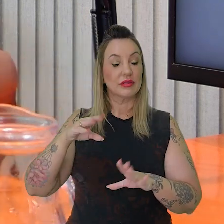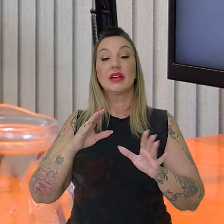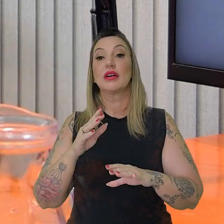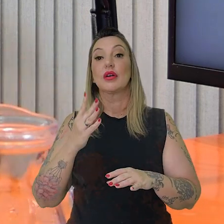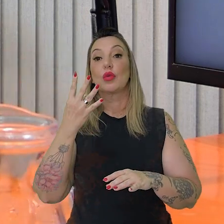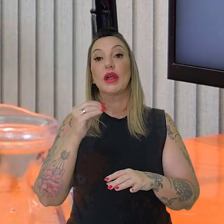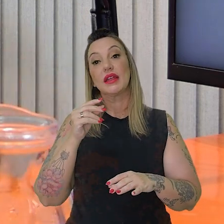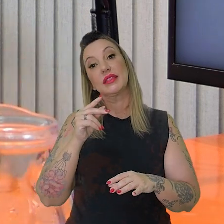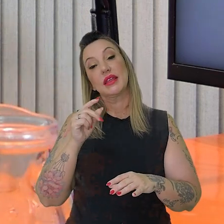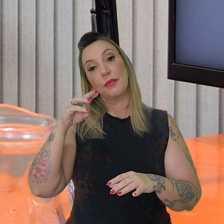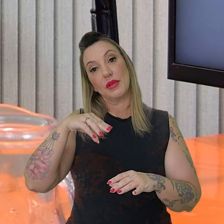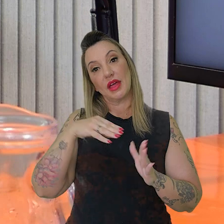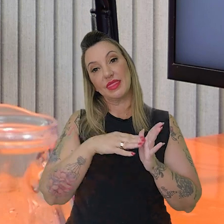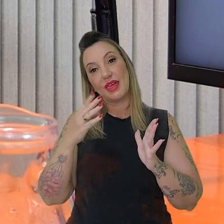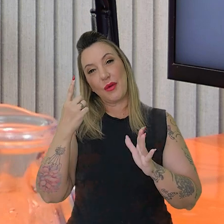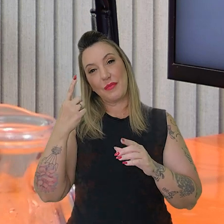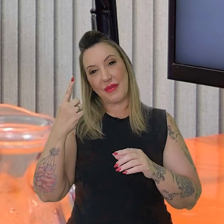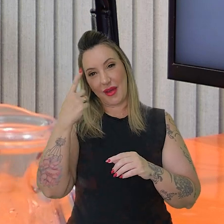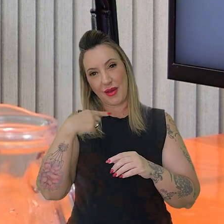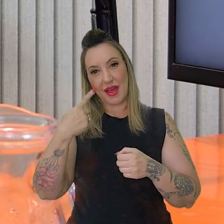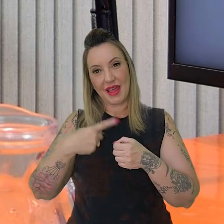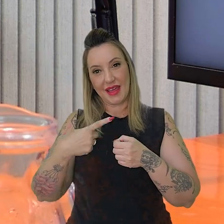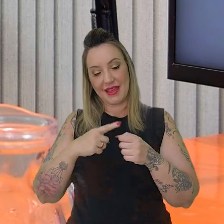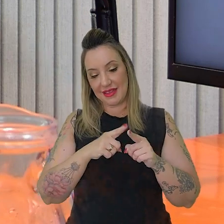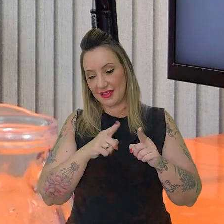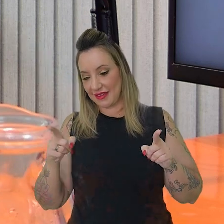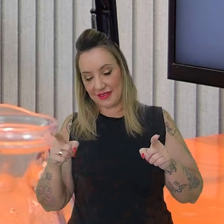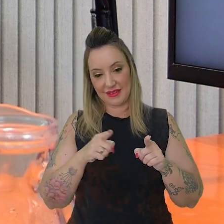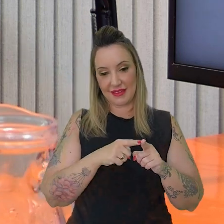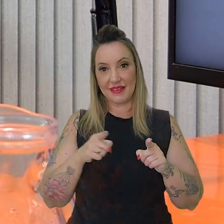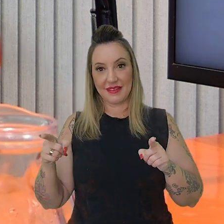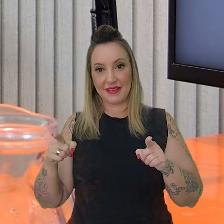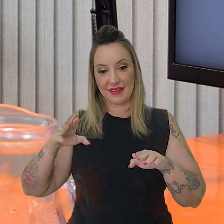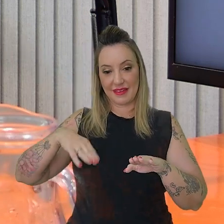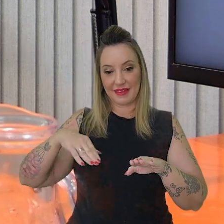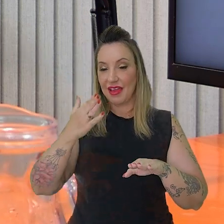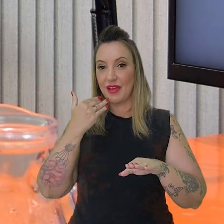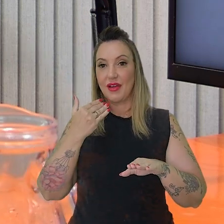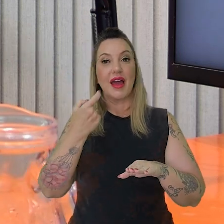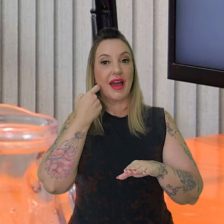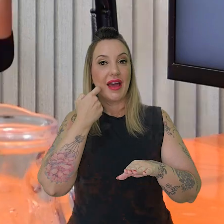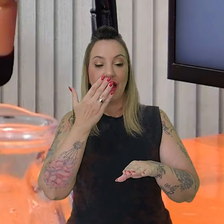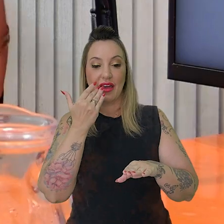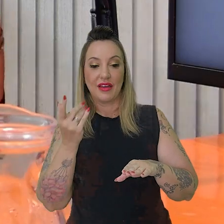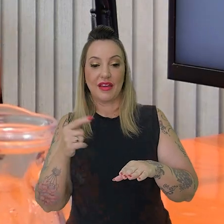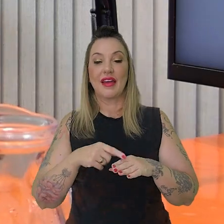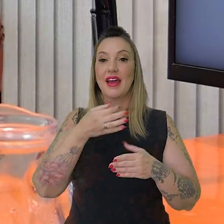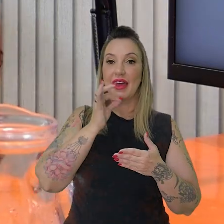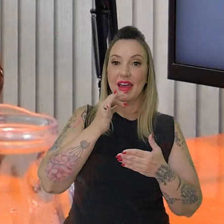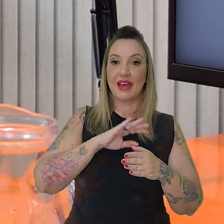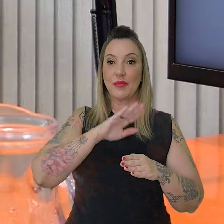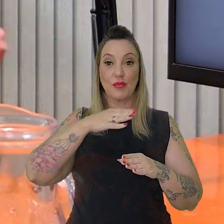a 1 hora do inte Uhum Então assim dá pr você pegar uma prainha comer um peixinho almoçar e tomar um café